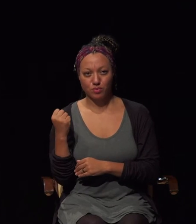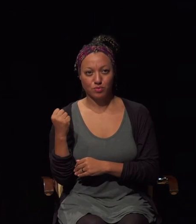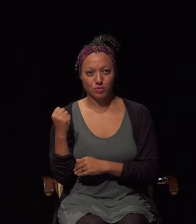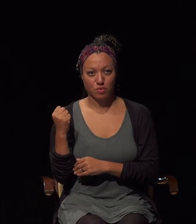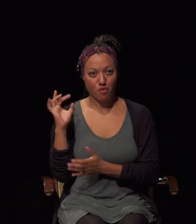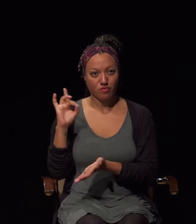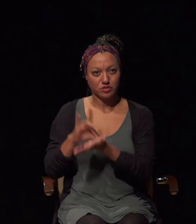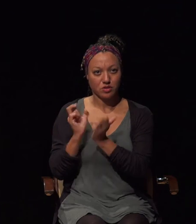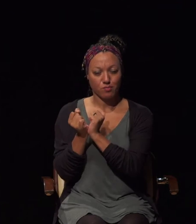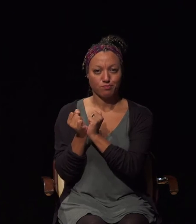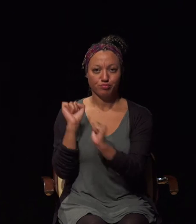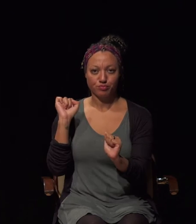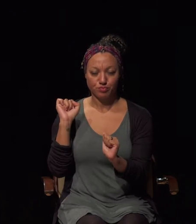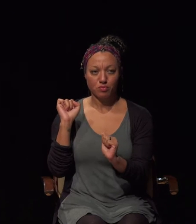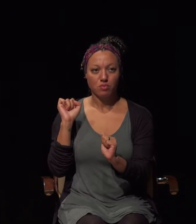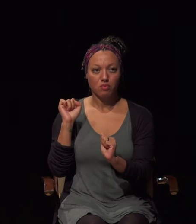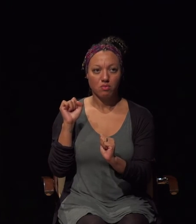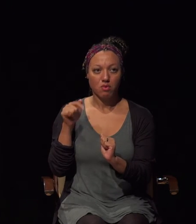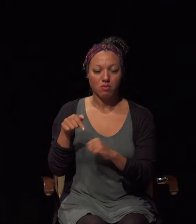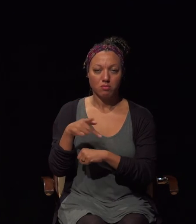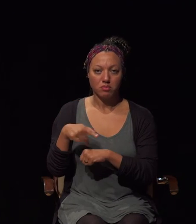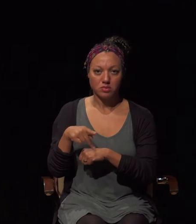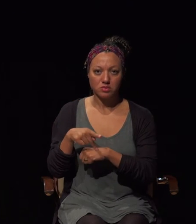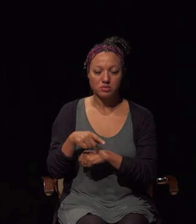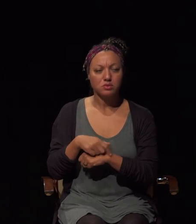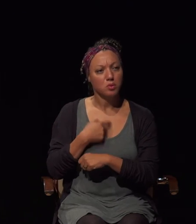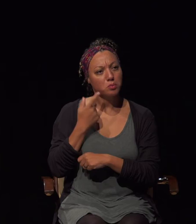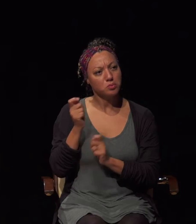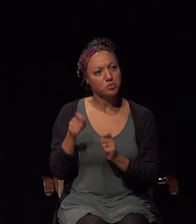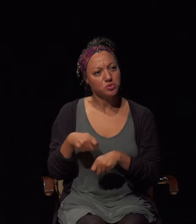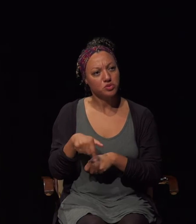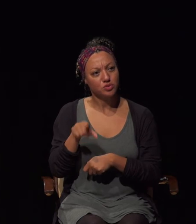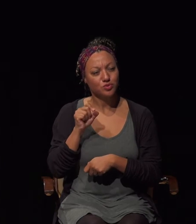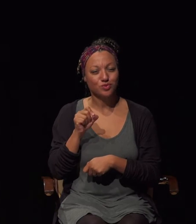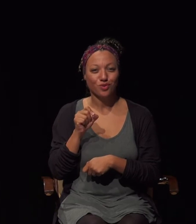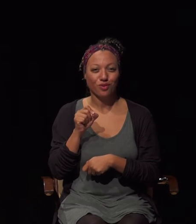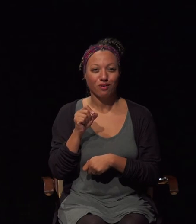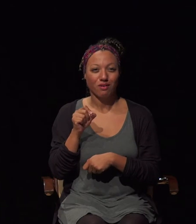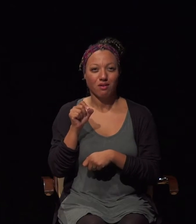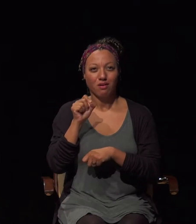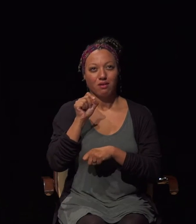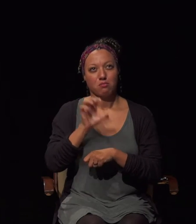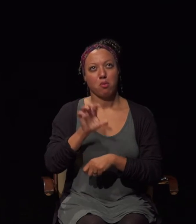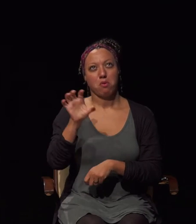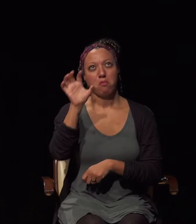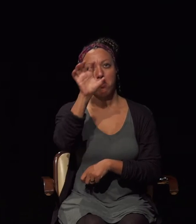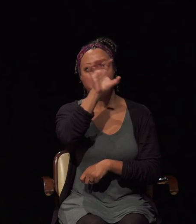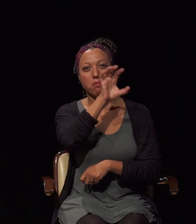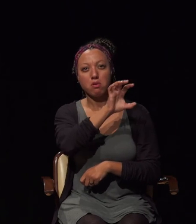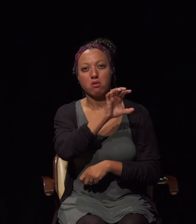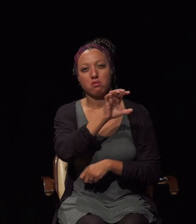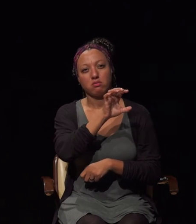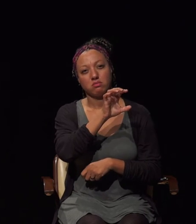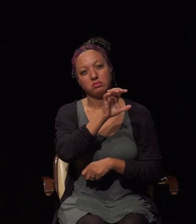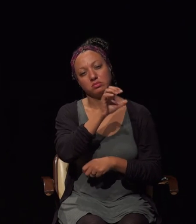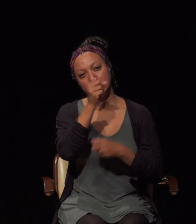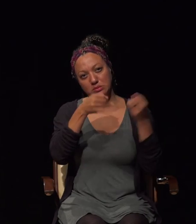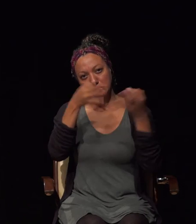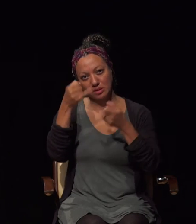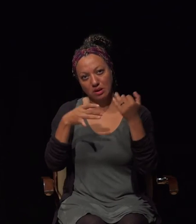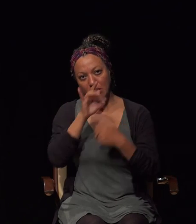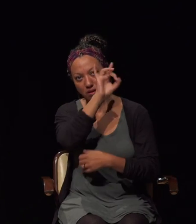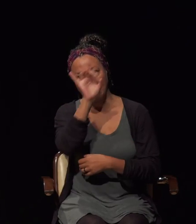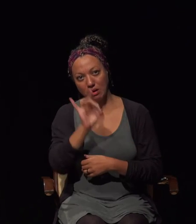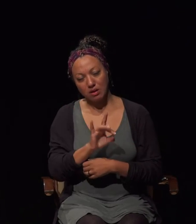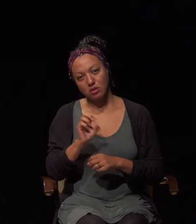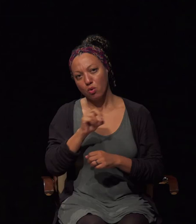e oficial da escravidão no país eu podia ter optado por falar por regiões por exemplo eu poderia ter optado por falar